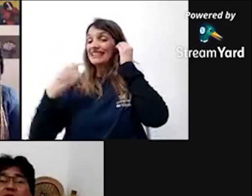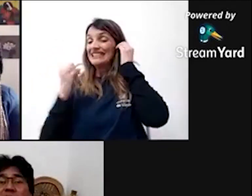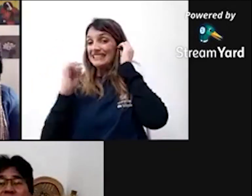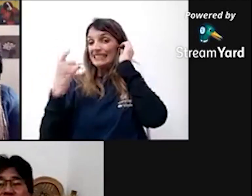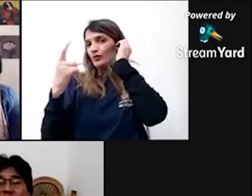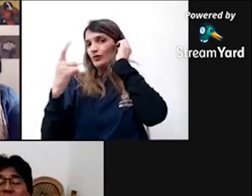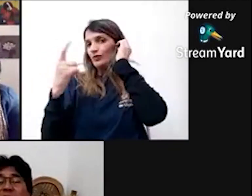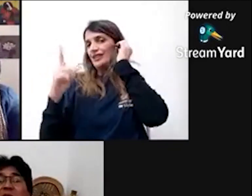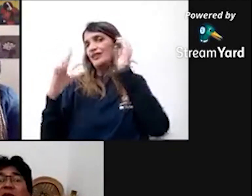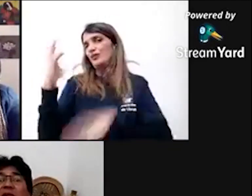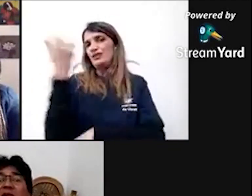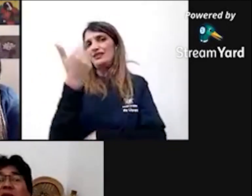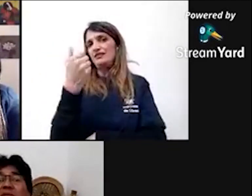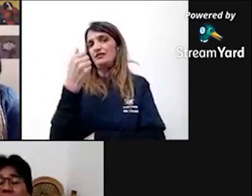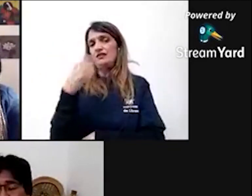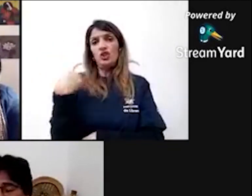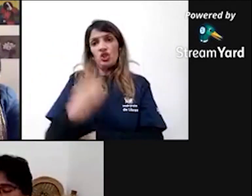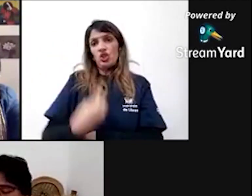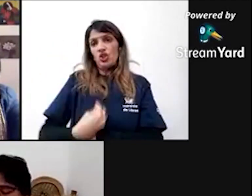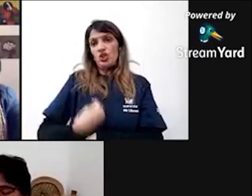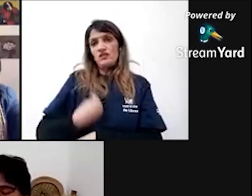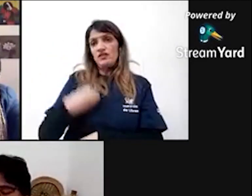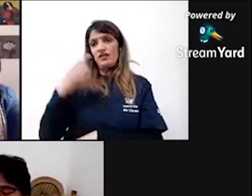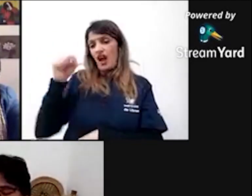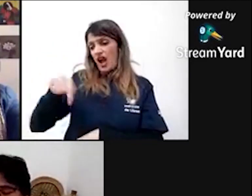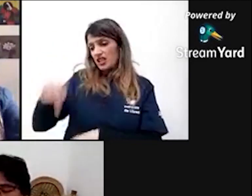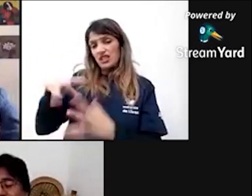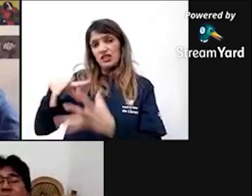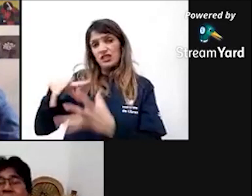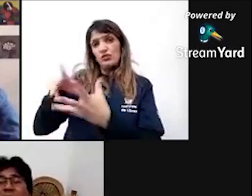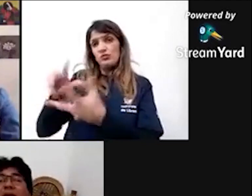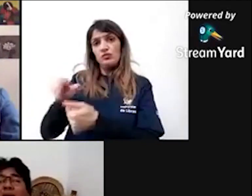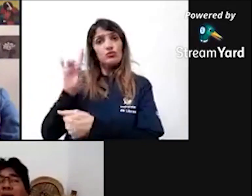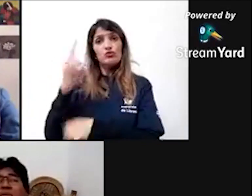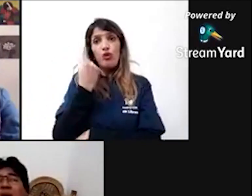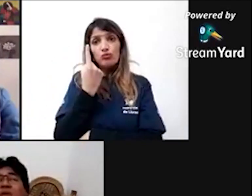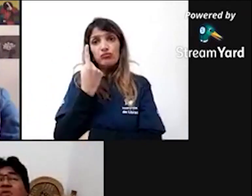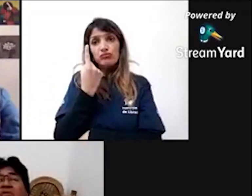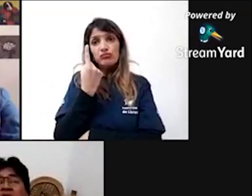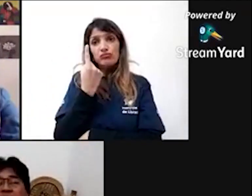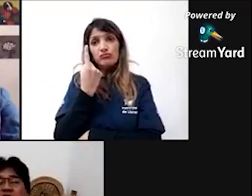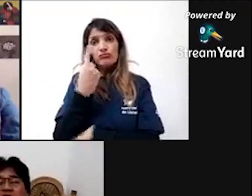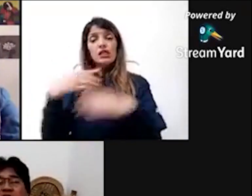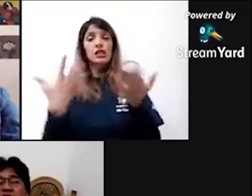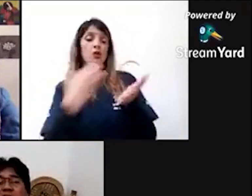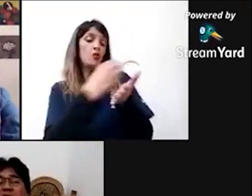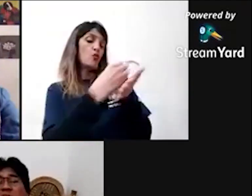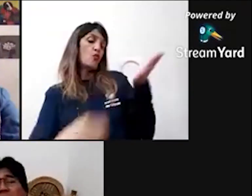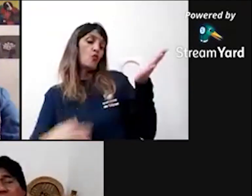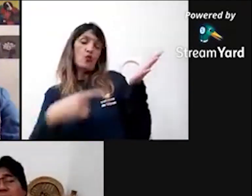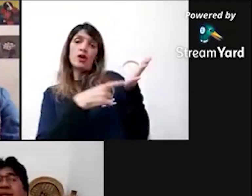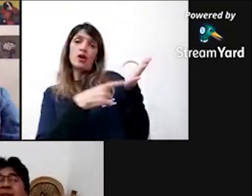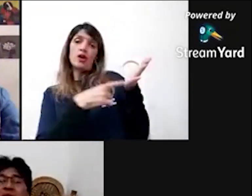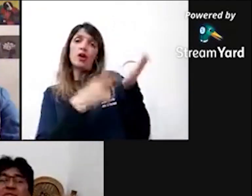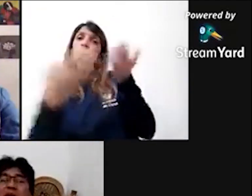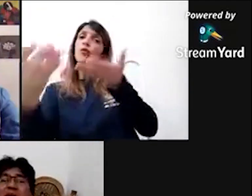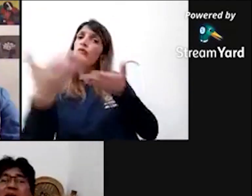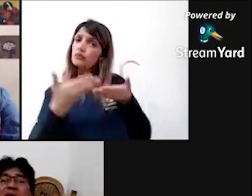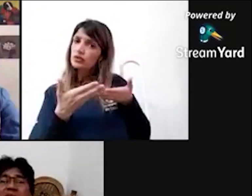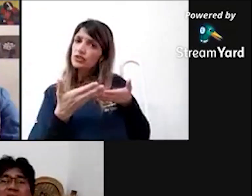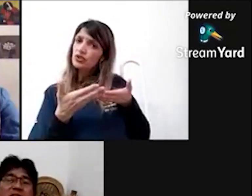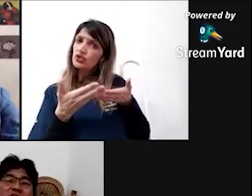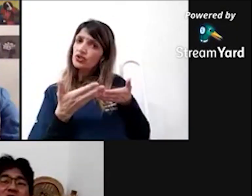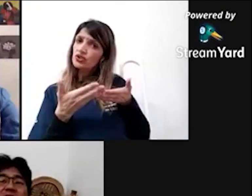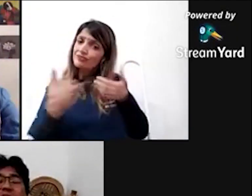outro mundo que nós temos? Então, esse currículo é um convite para se